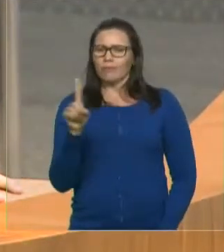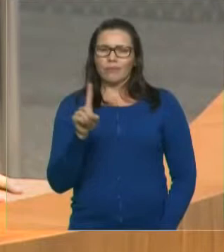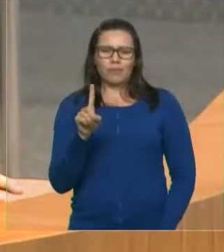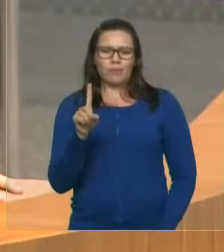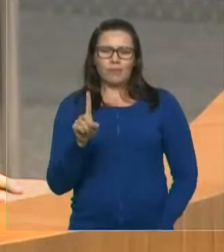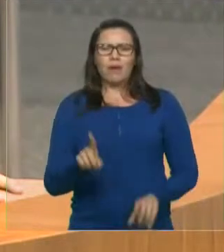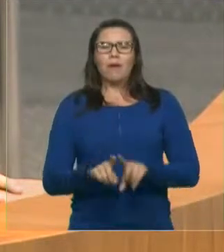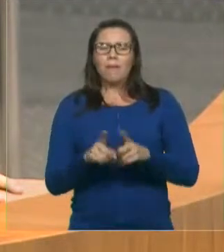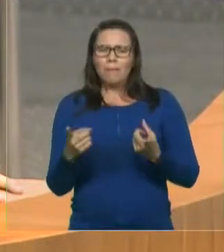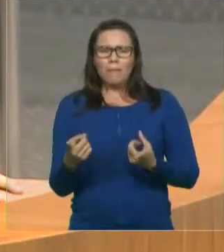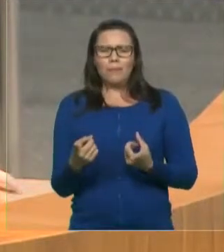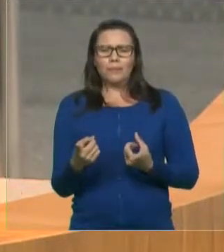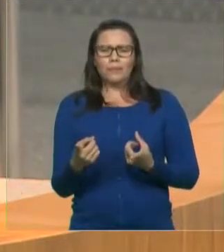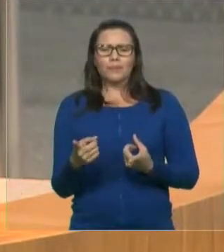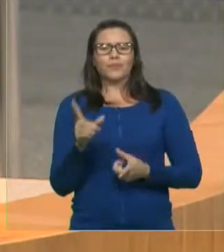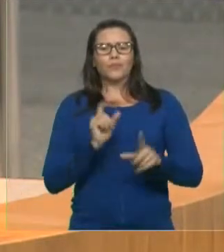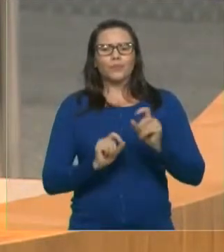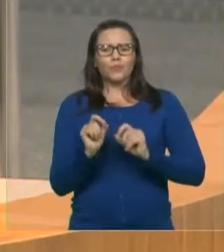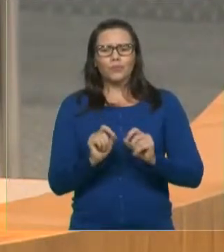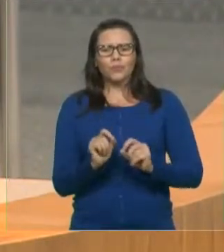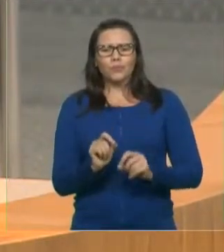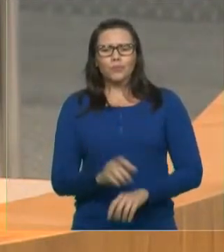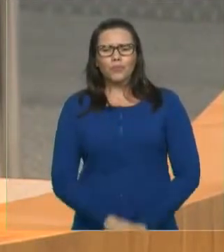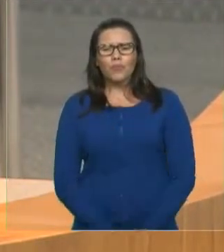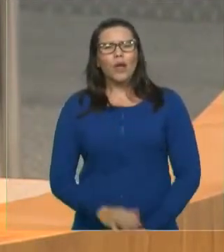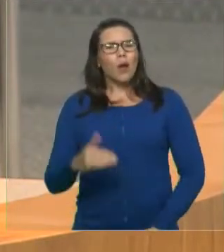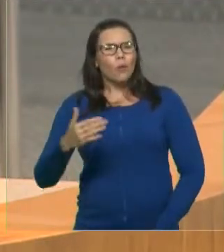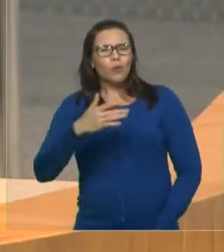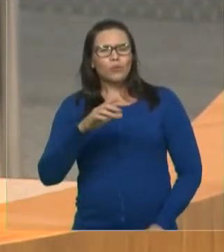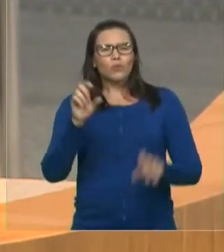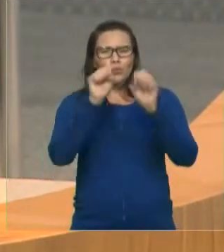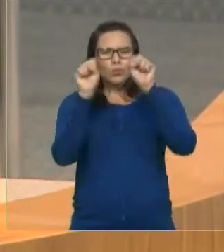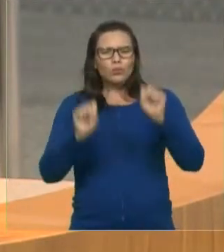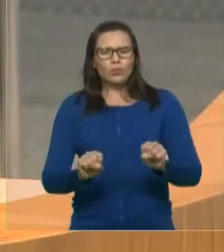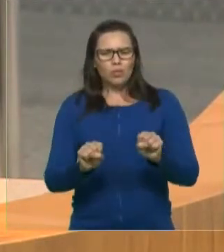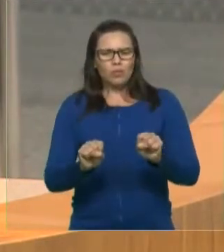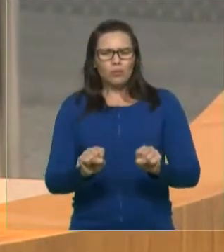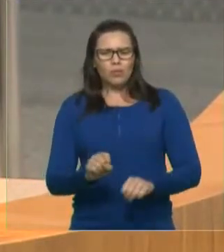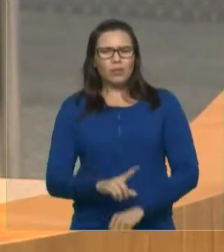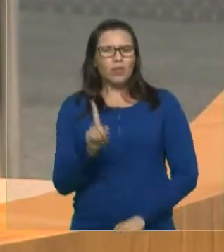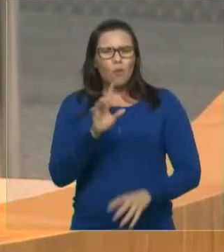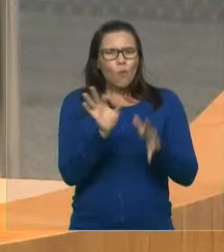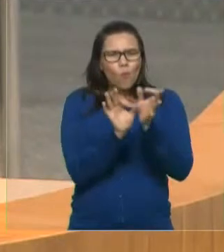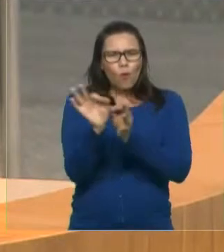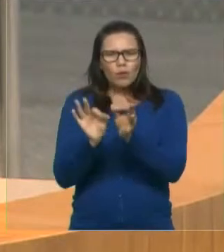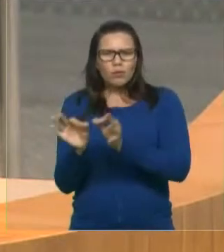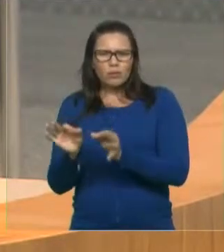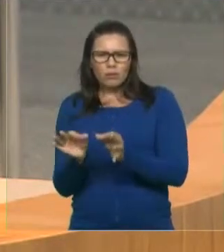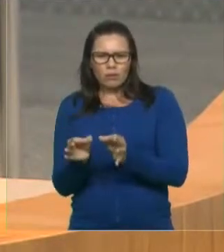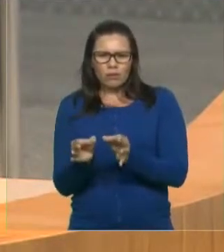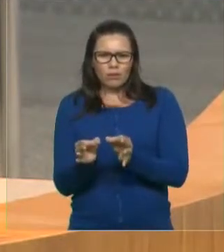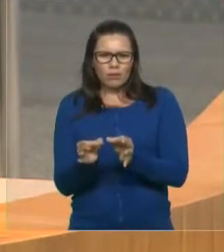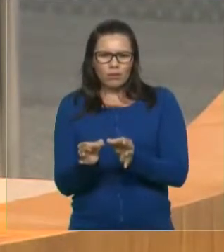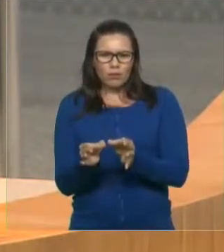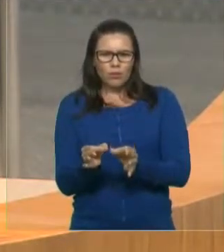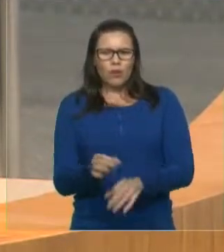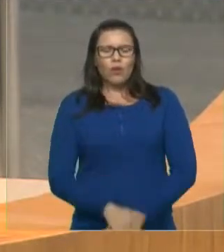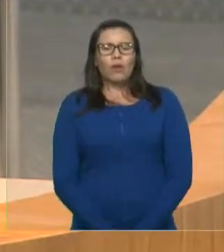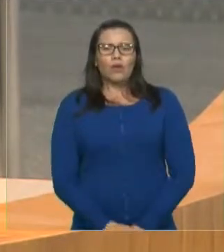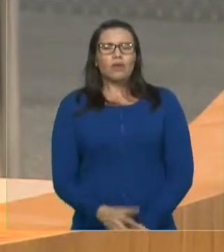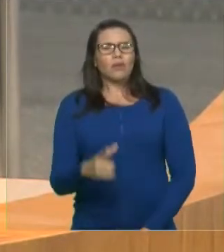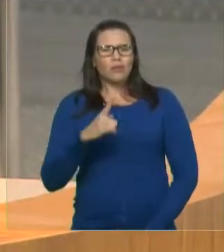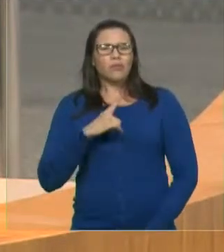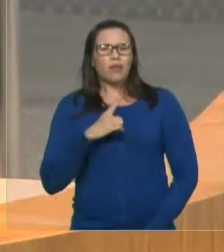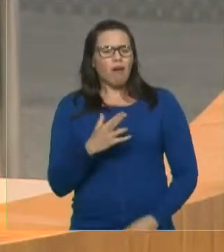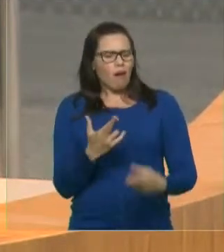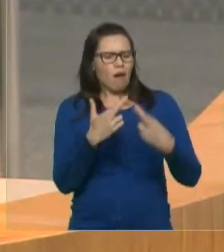ao consumidor. Porque a partir do momento que o sistema não é informatizado e há uma sobrecarga de